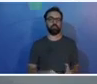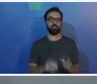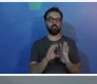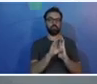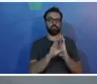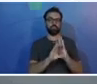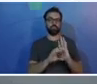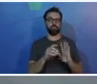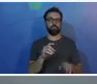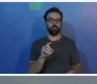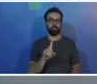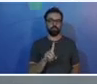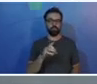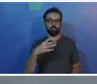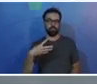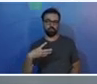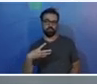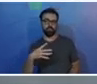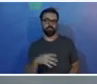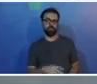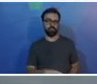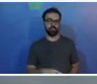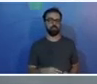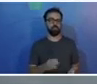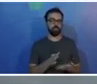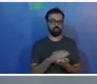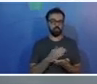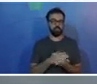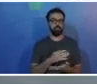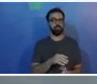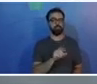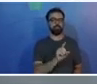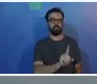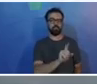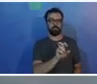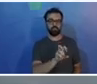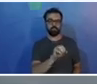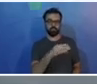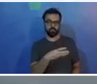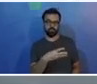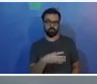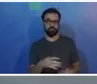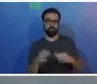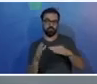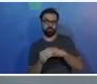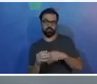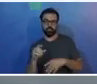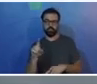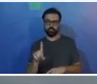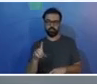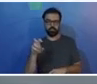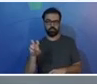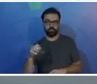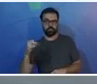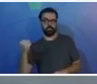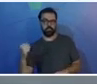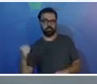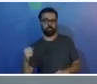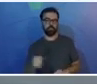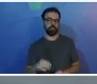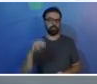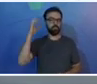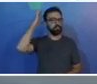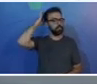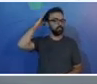governo dos estados. Nós vamos fazer hoje da página 154 até a página 158.